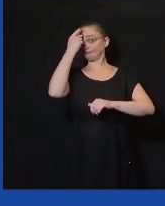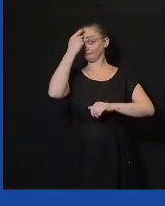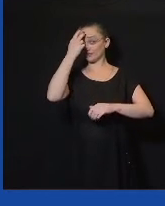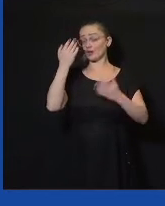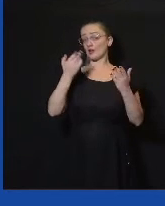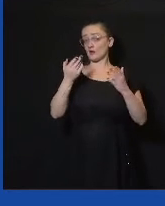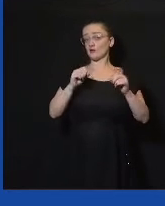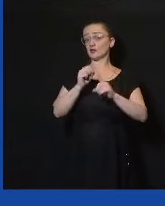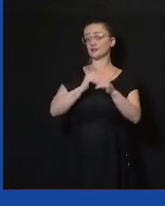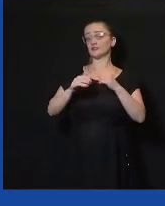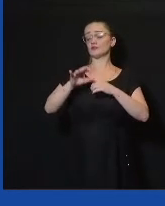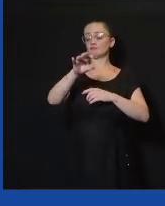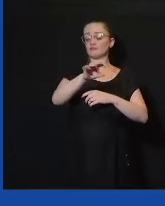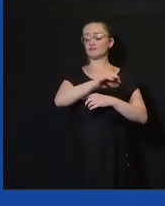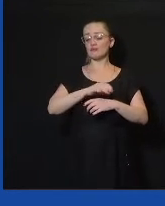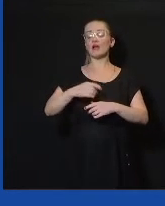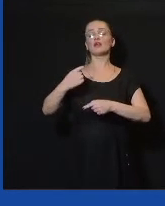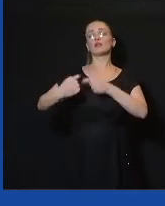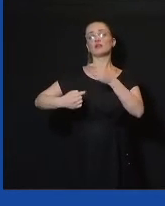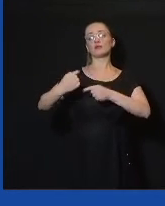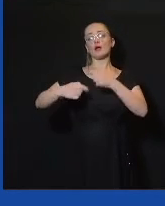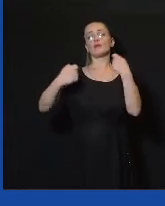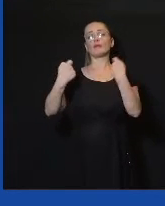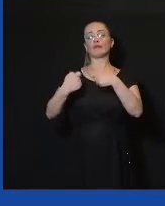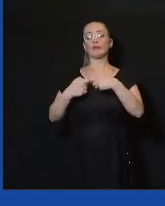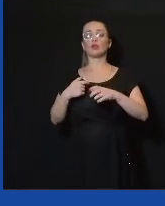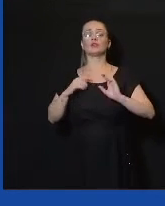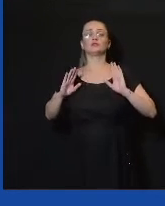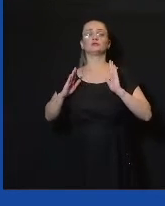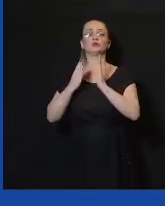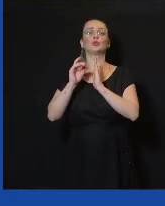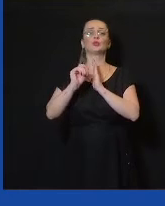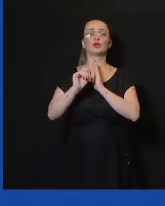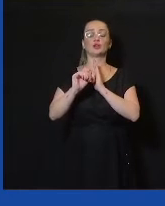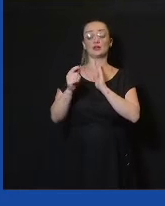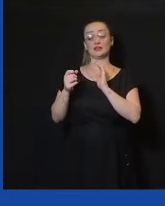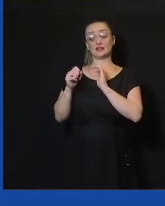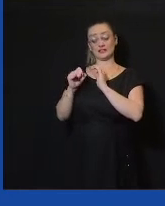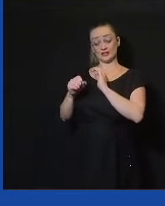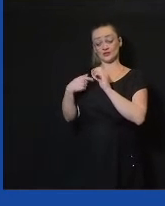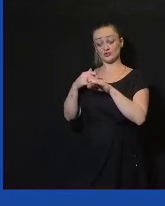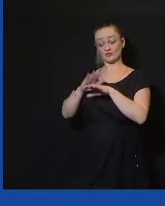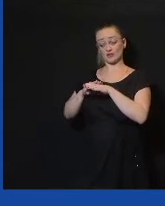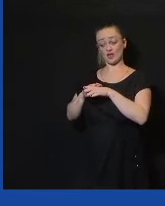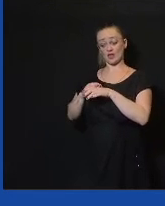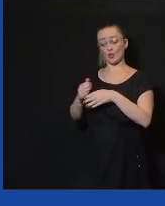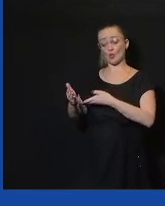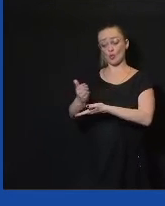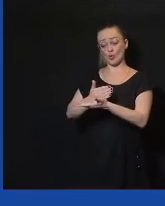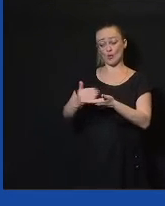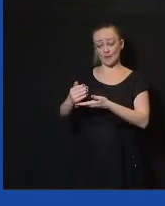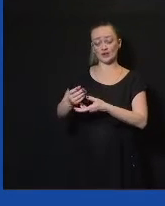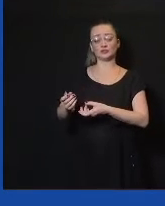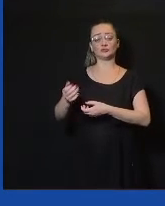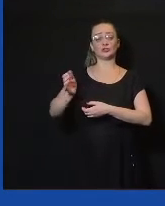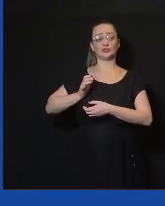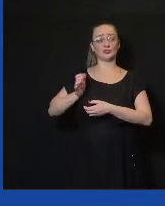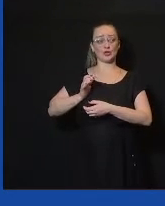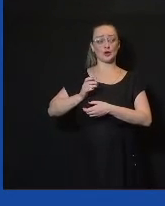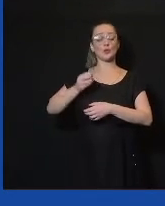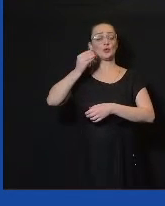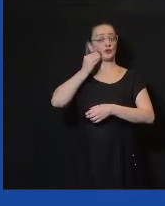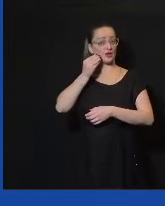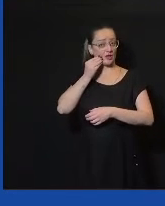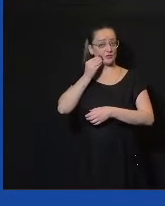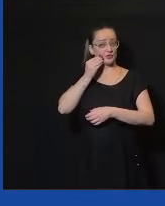sociedade em várias áreas um debate que é necessário enfrentar, que é ou nós compartilhamos as riquezas e oportunidades que a massa brasileira